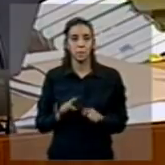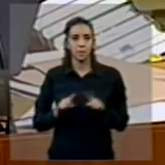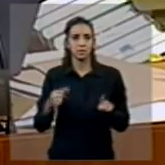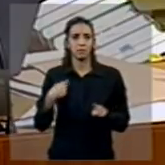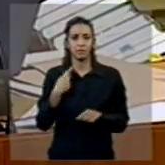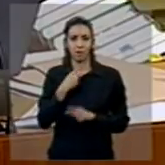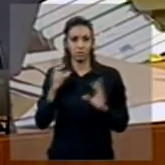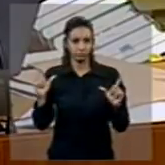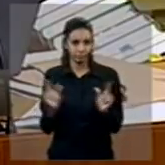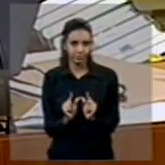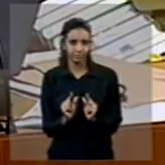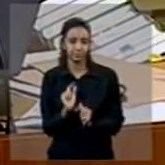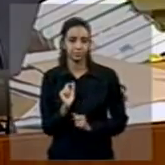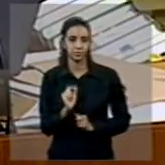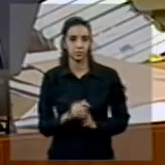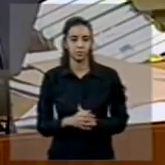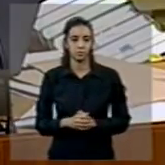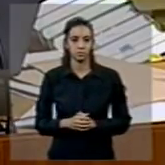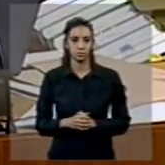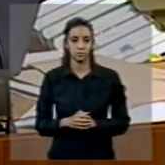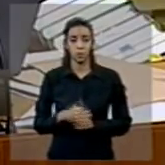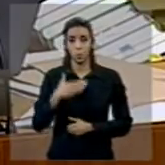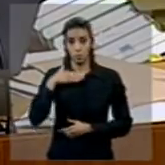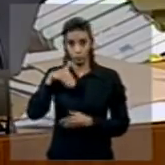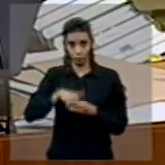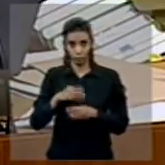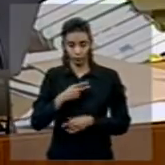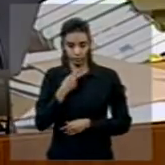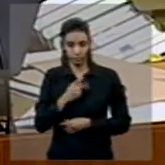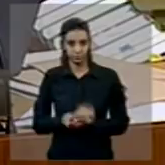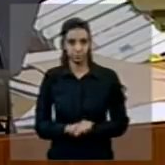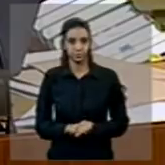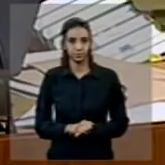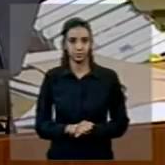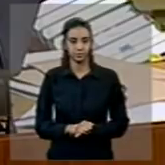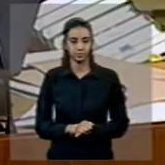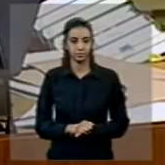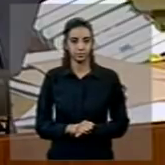abreviada, enunciar o meu voto. Eu faço toda